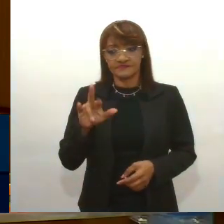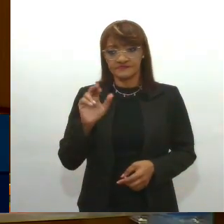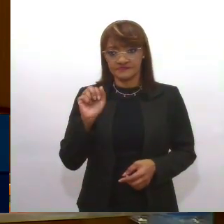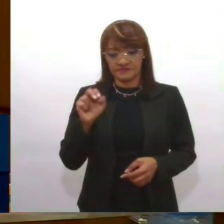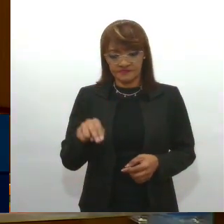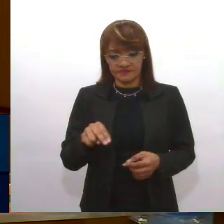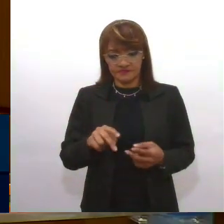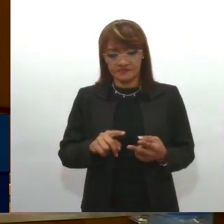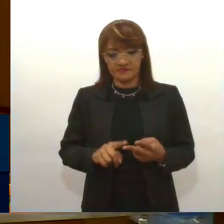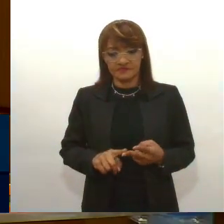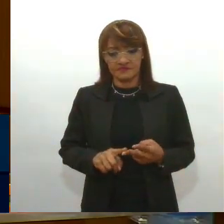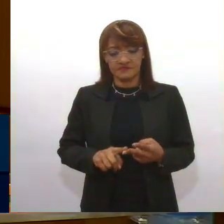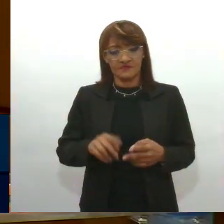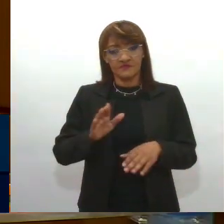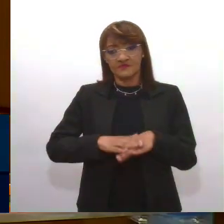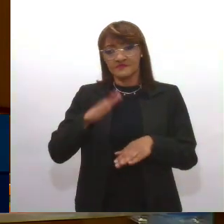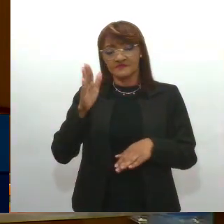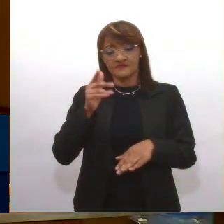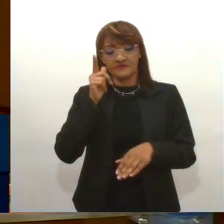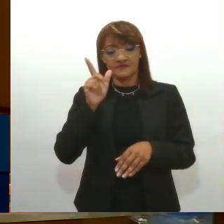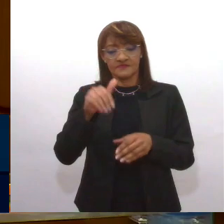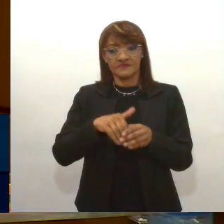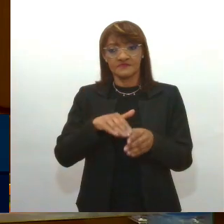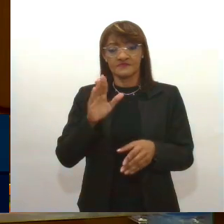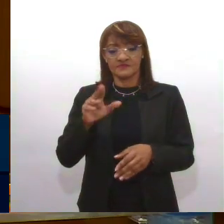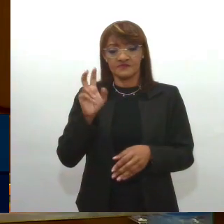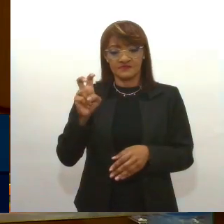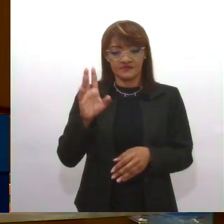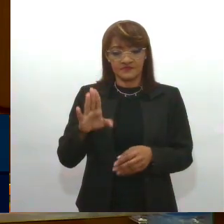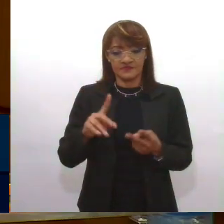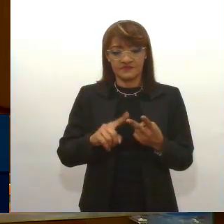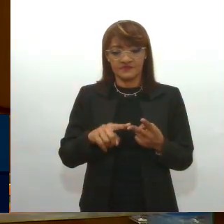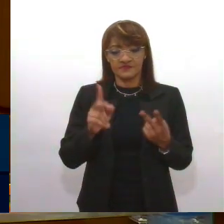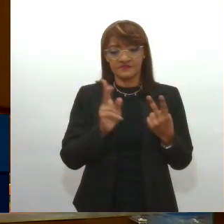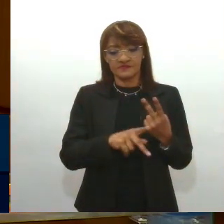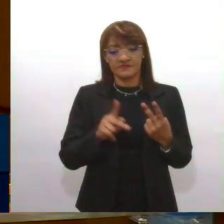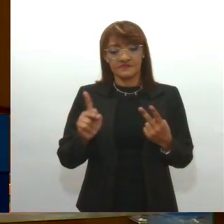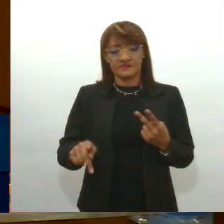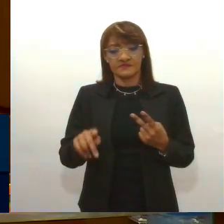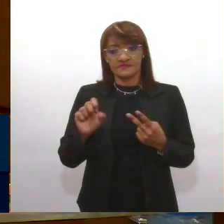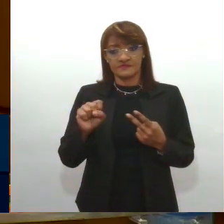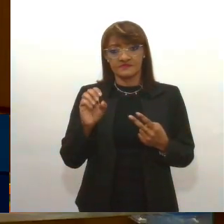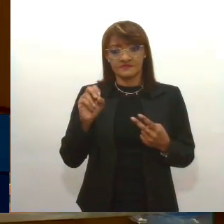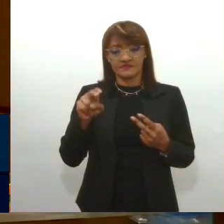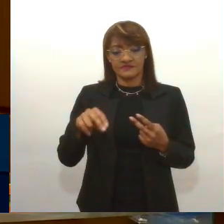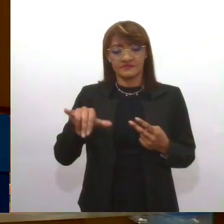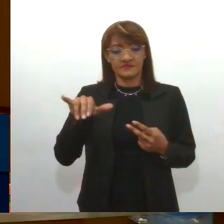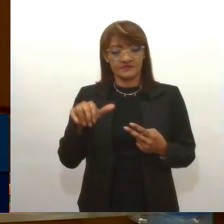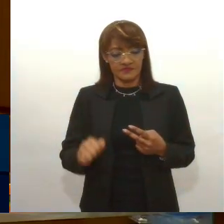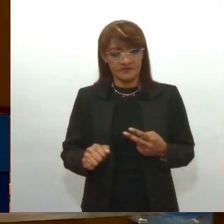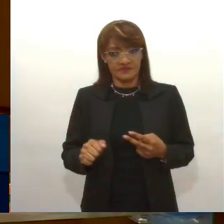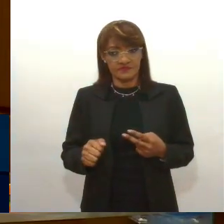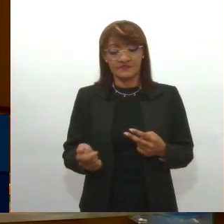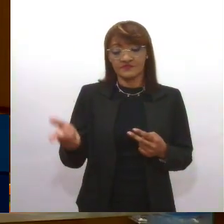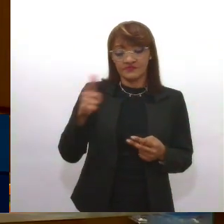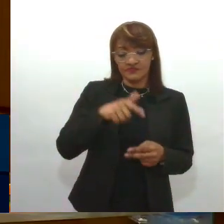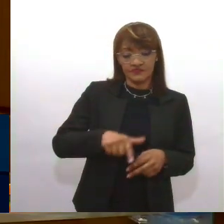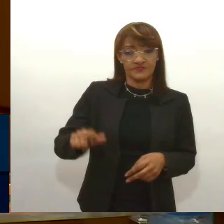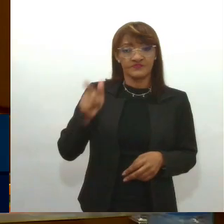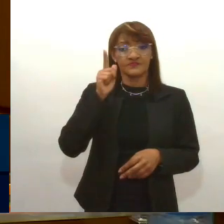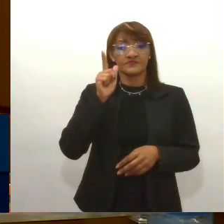votado e a professora né Sônia Meires sendo reeleita a sétima mais